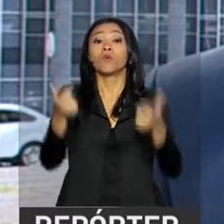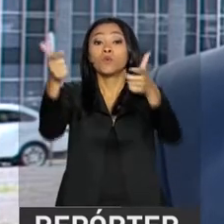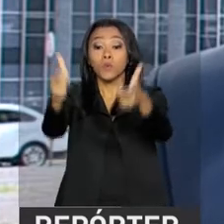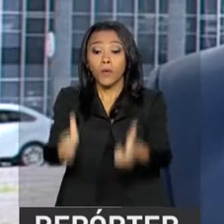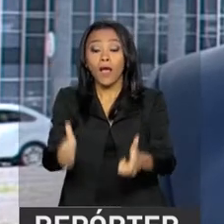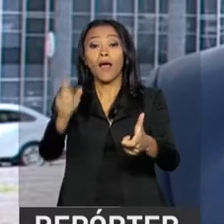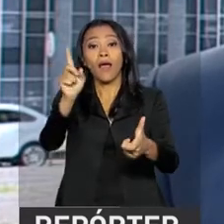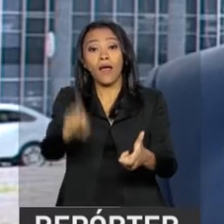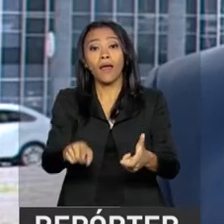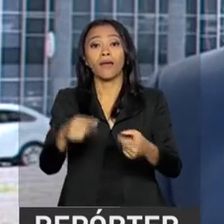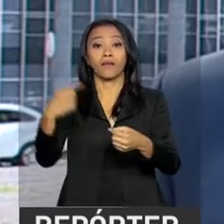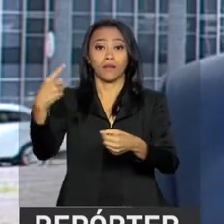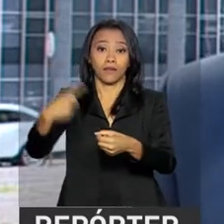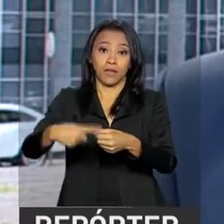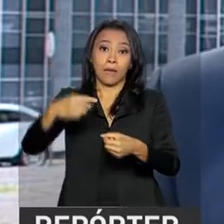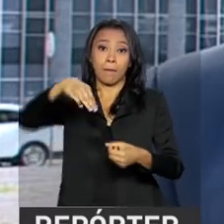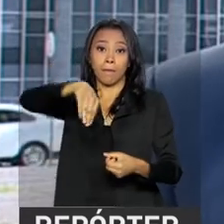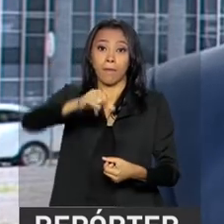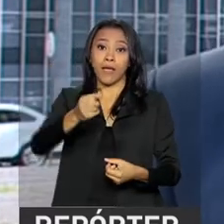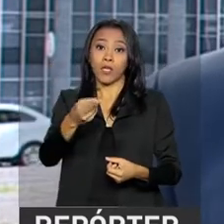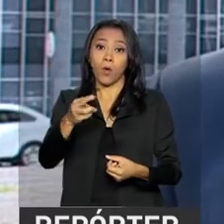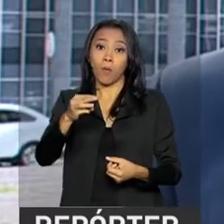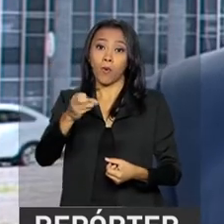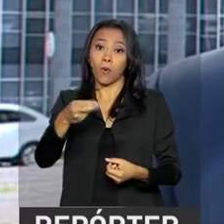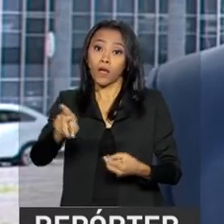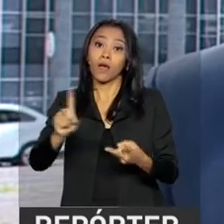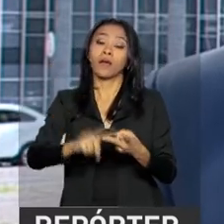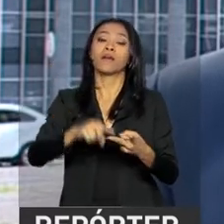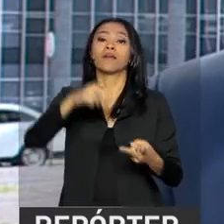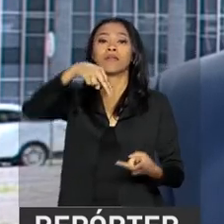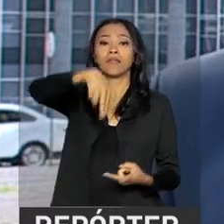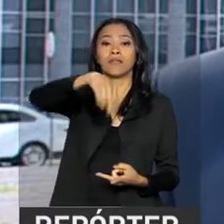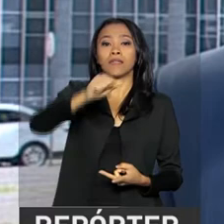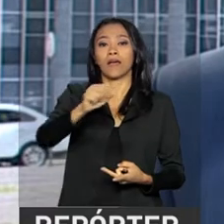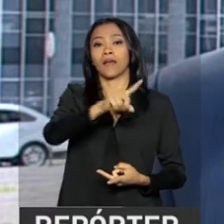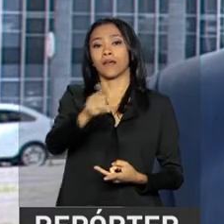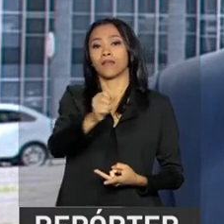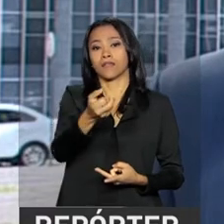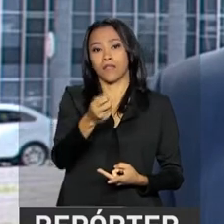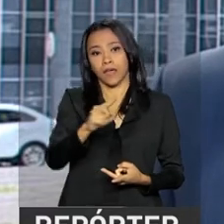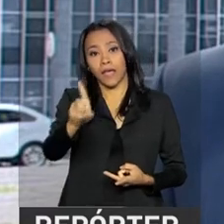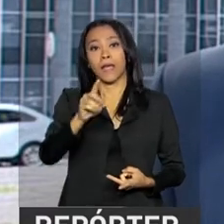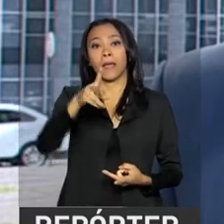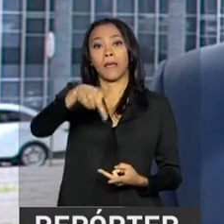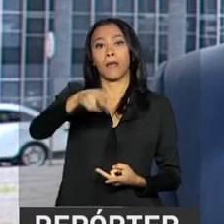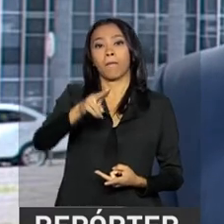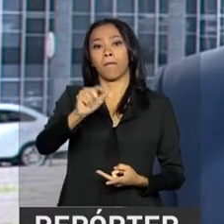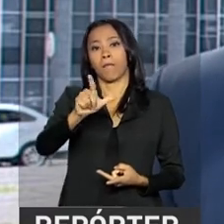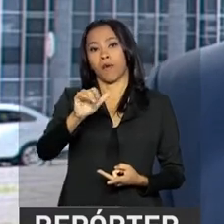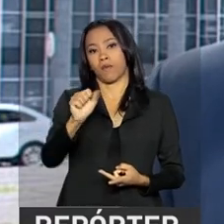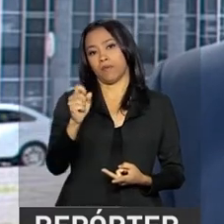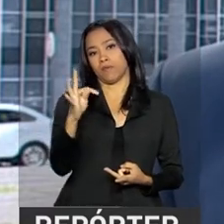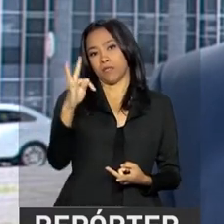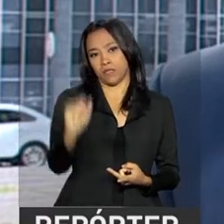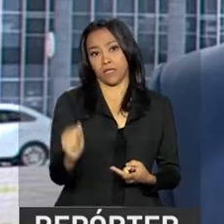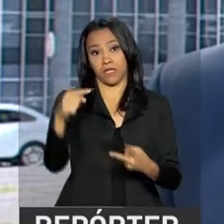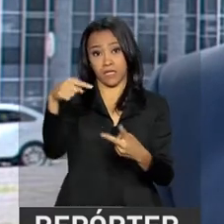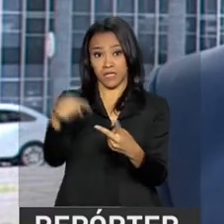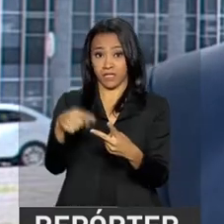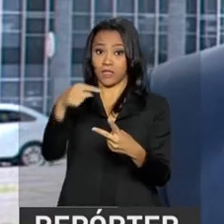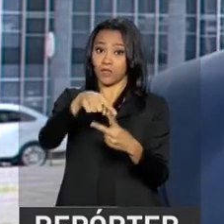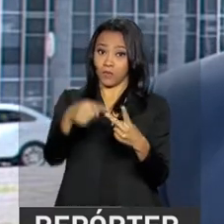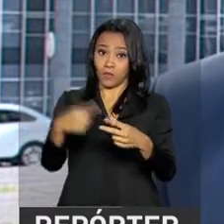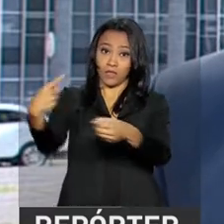são em mairiporã e nazaré paulista a cidade de mairiporã por exemplo está em estado de emergência